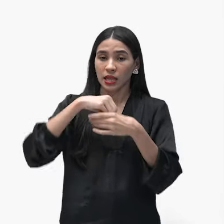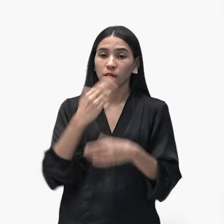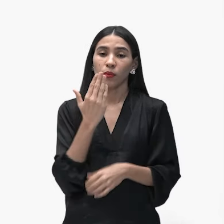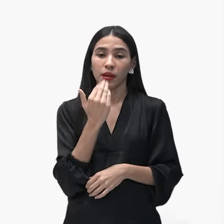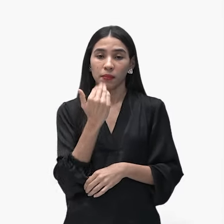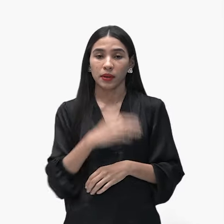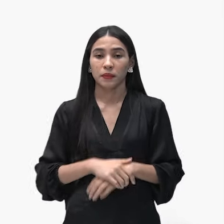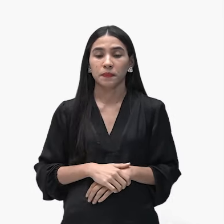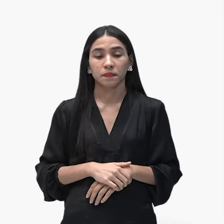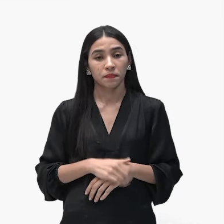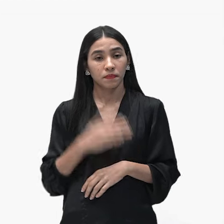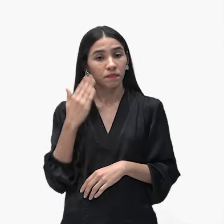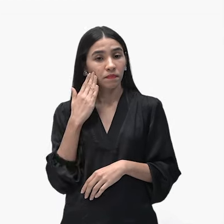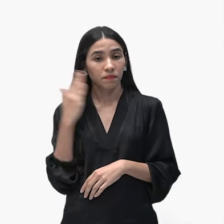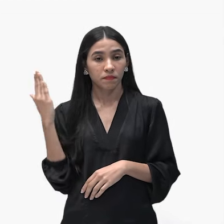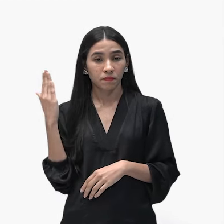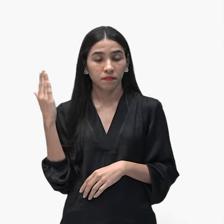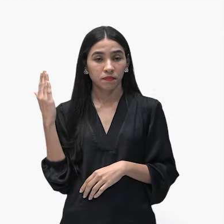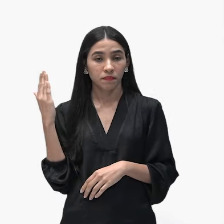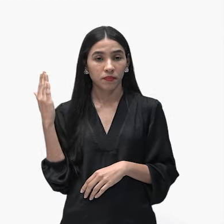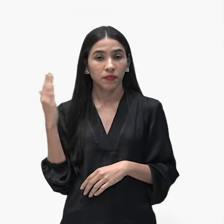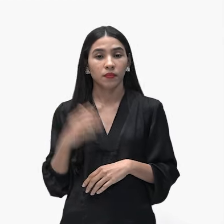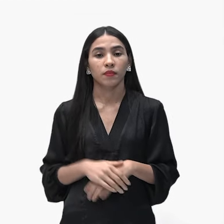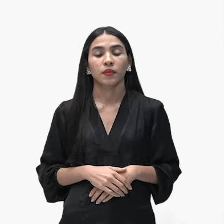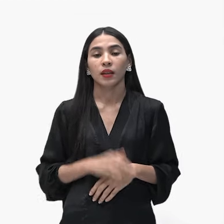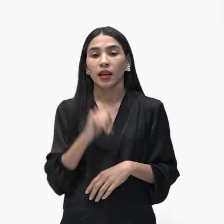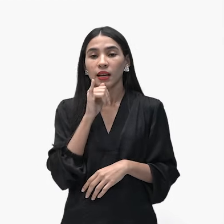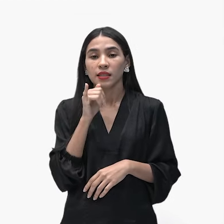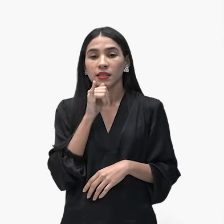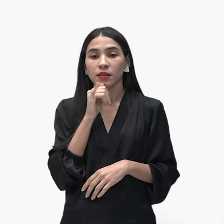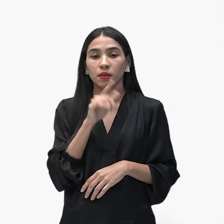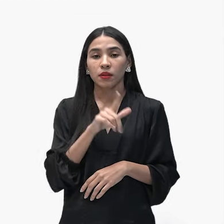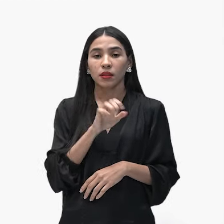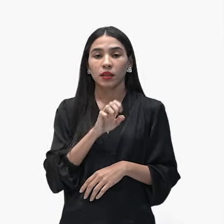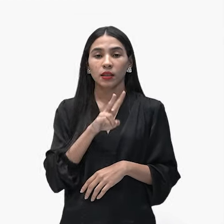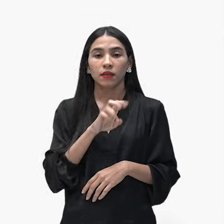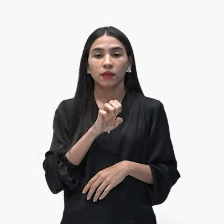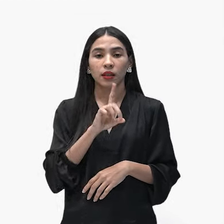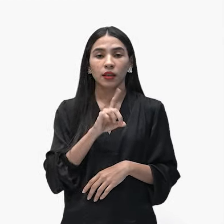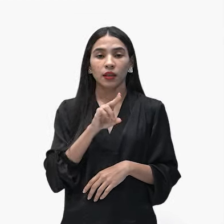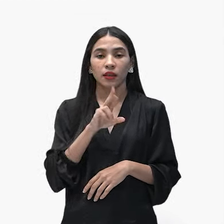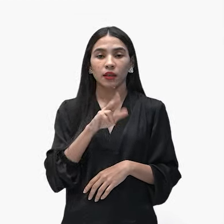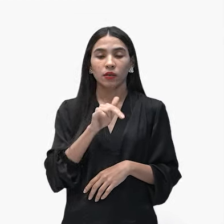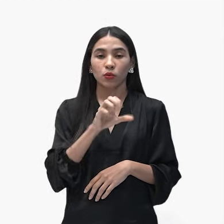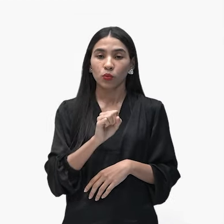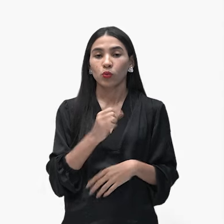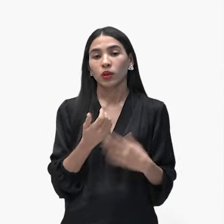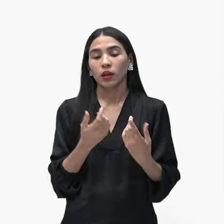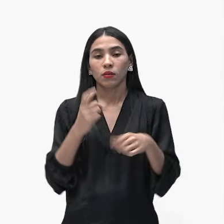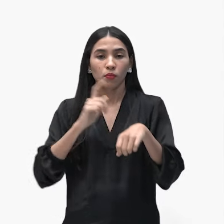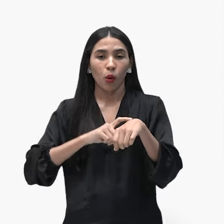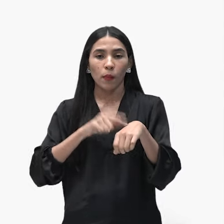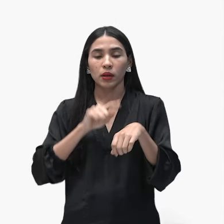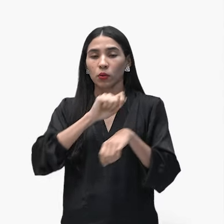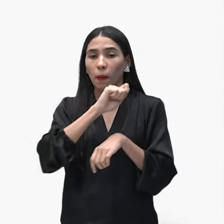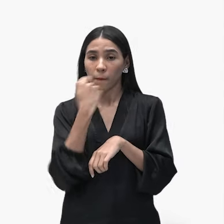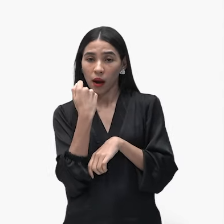só. No processo de fermentação, quando é utilizada as leveduras, por exemplo, ali para a fabricação de pães,